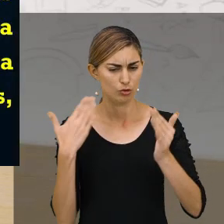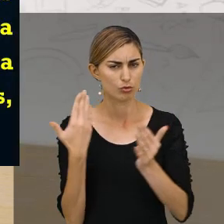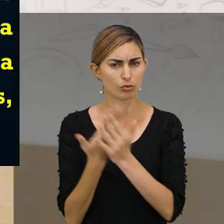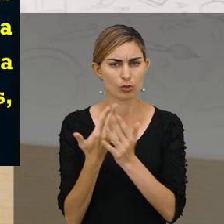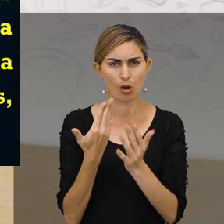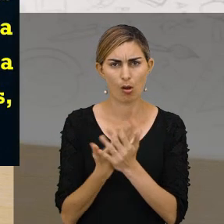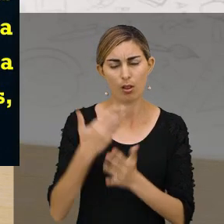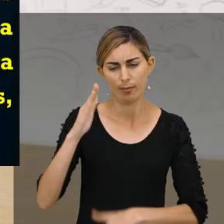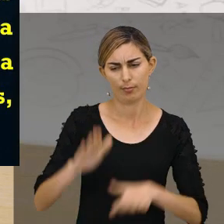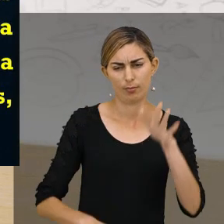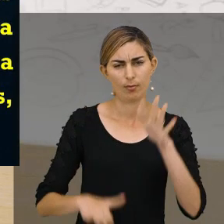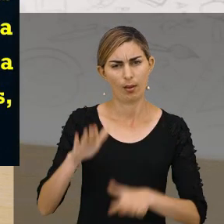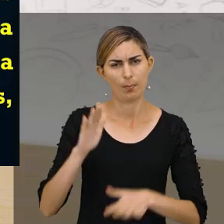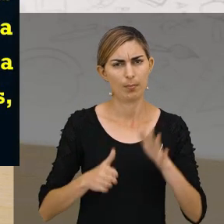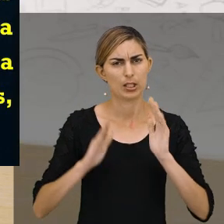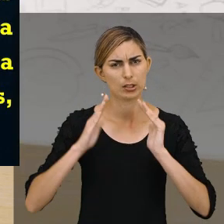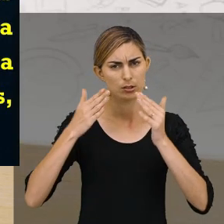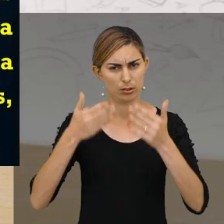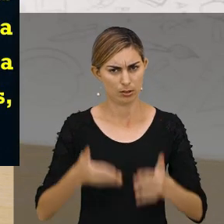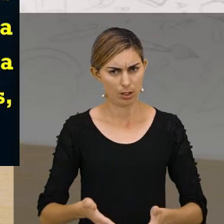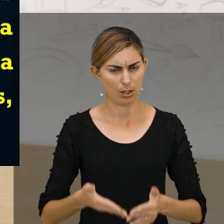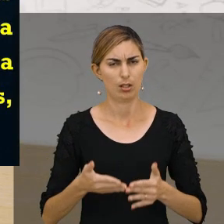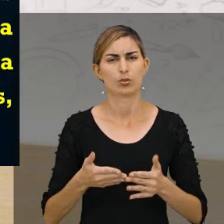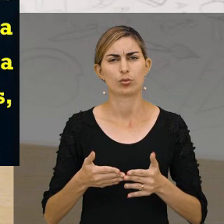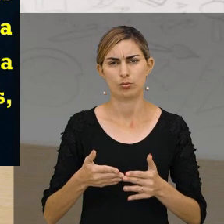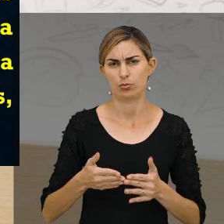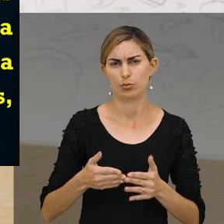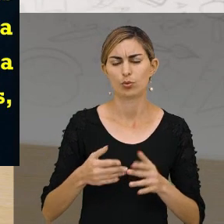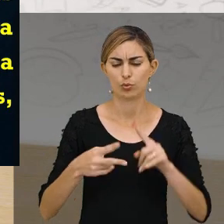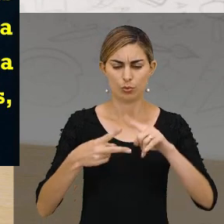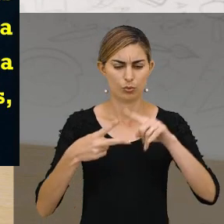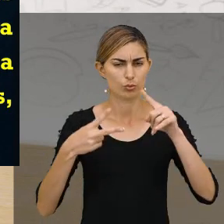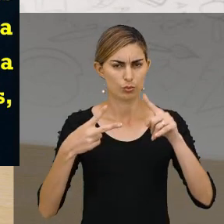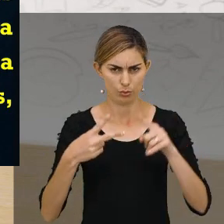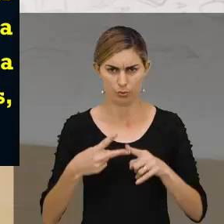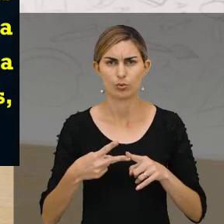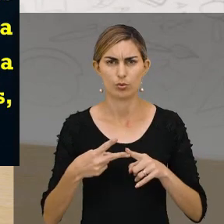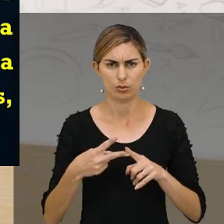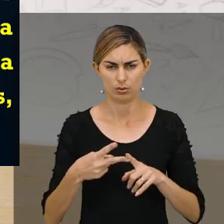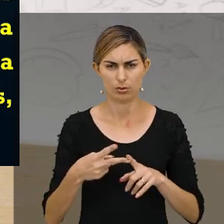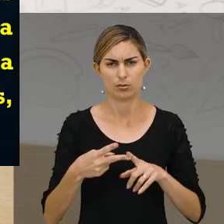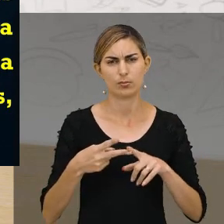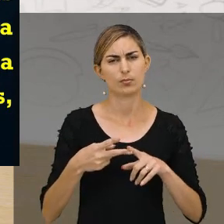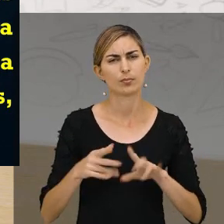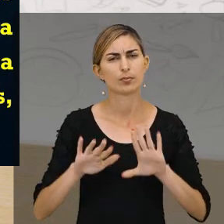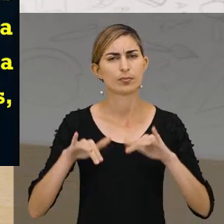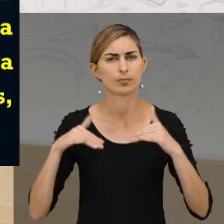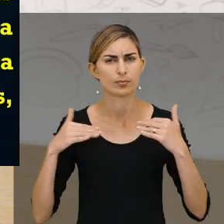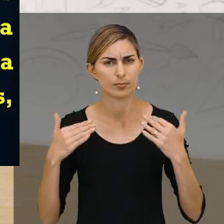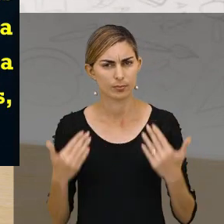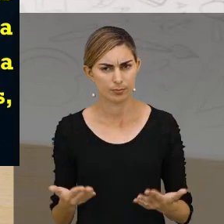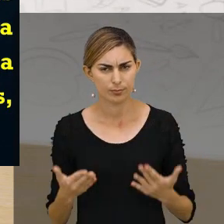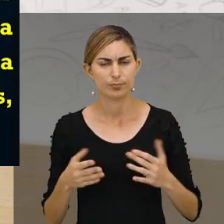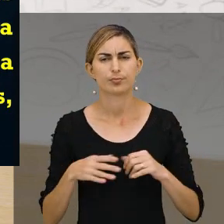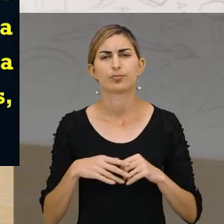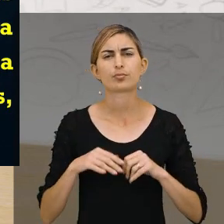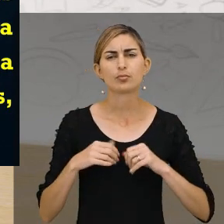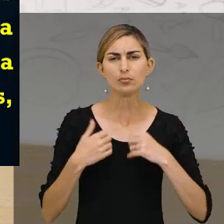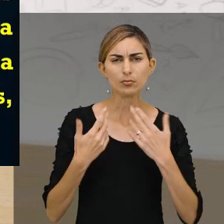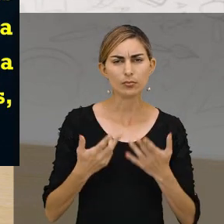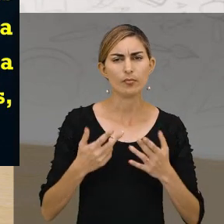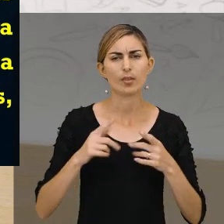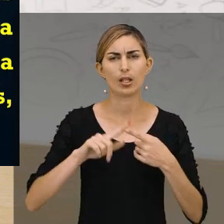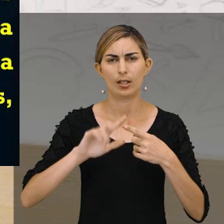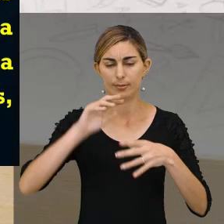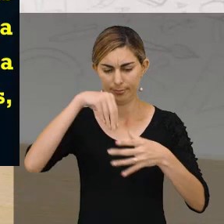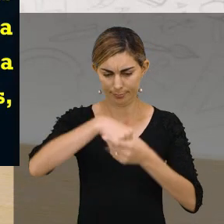escola depende direta e indiretamente de 2 condicionantes. Então, esses condicionantes são